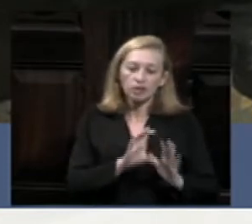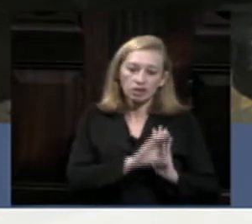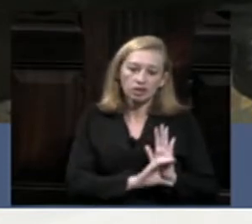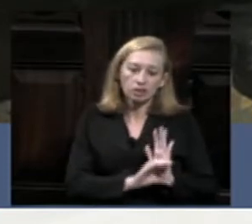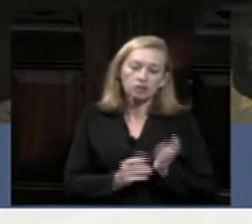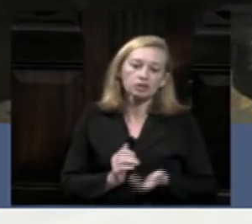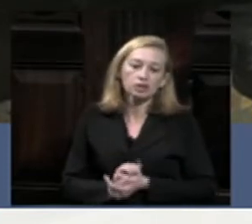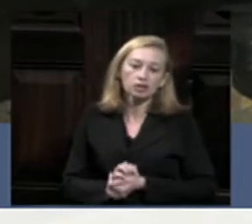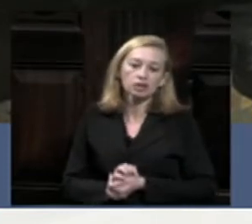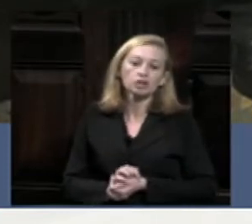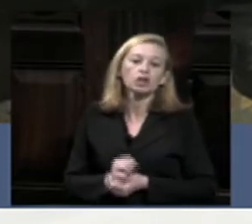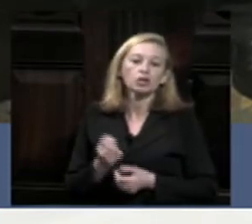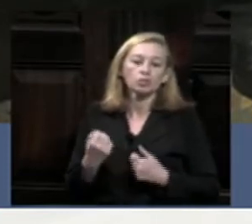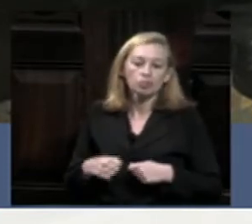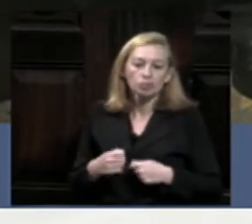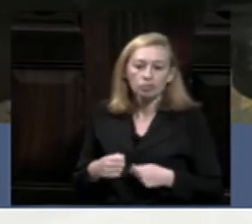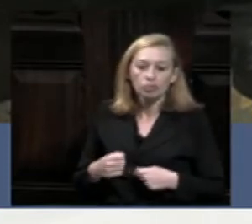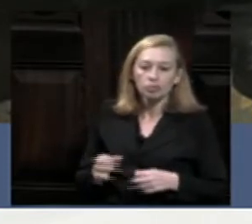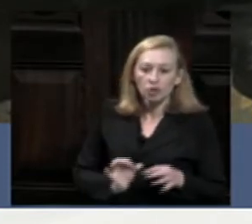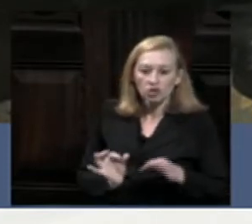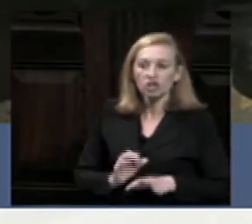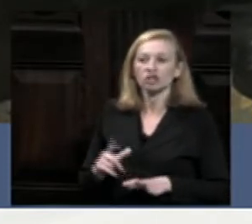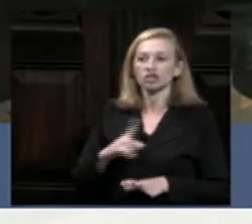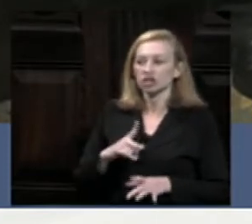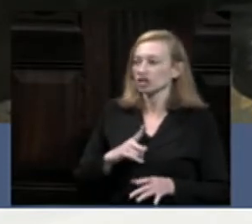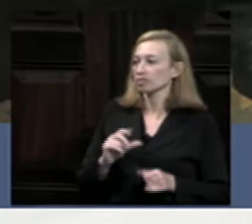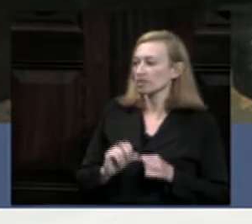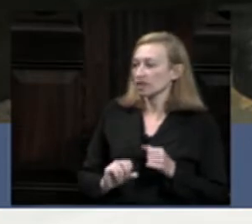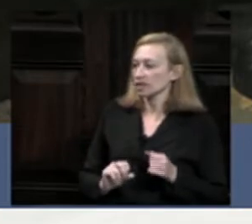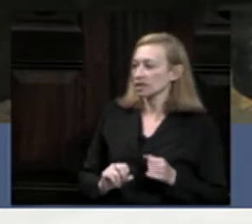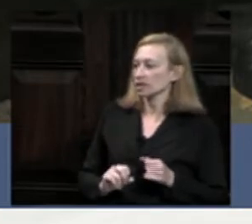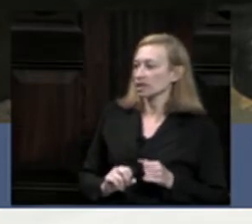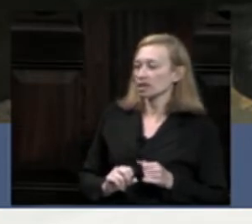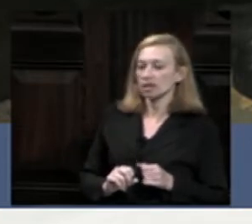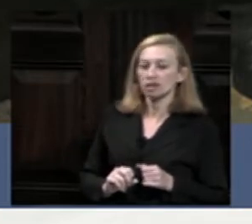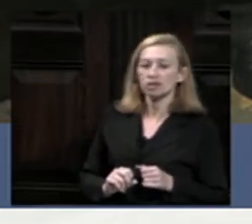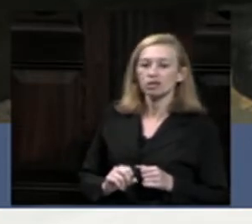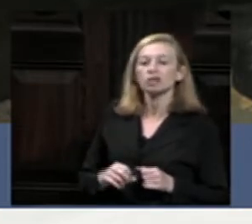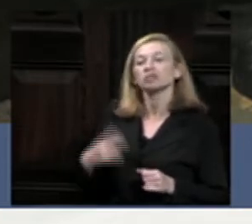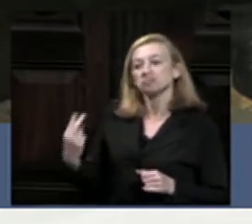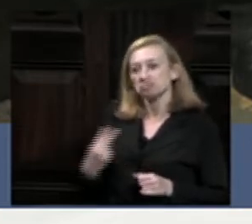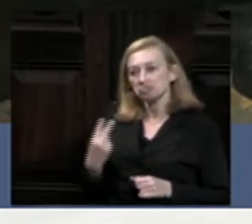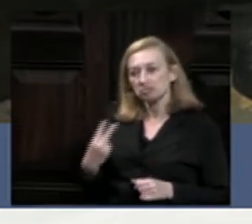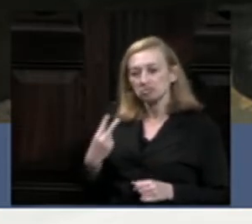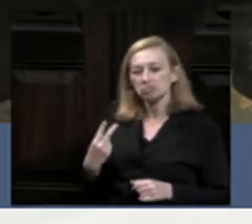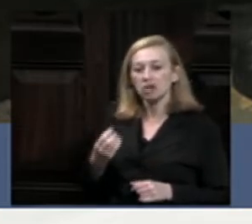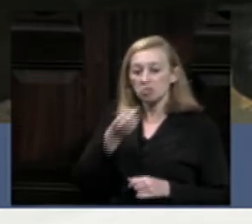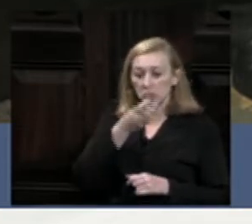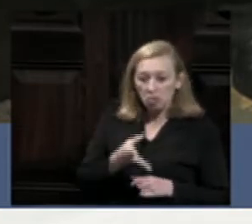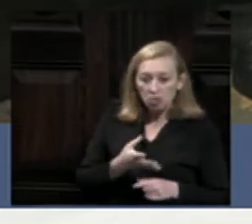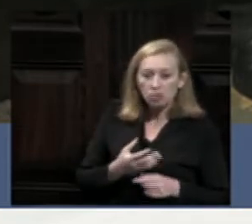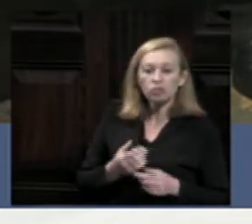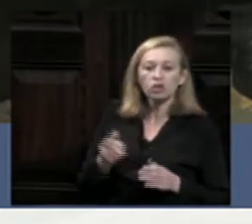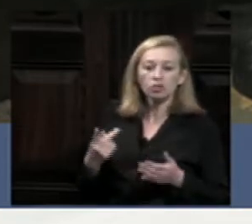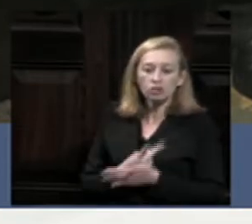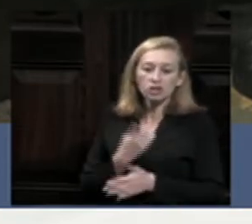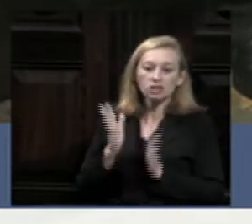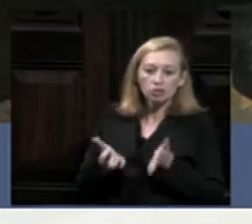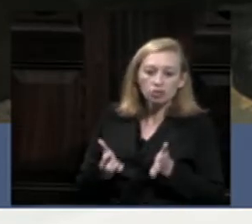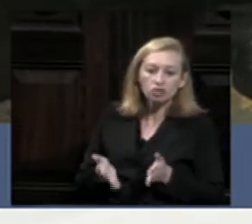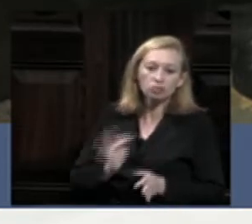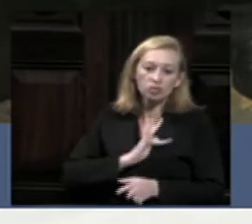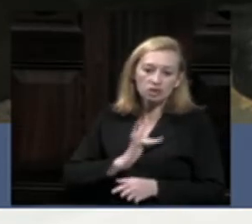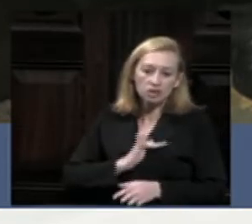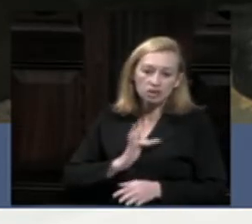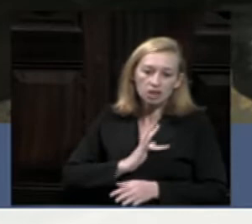daquilo que o projeto tinha o objetivo de fazer, mas ainda assim o projeto é válido, é bom, porque o que acontece hoje é que o policial,